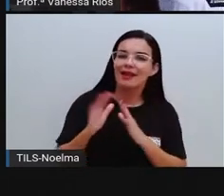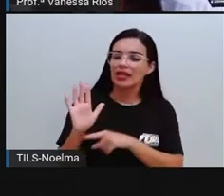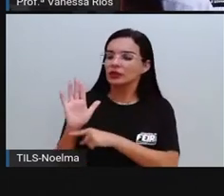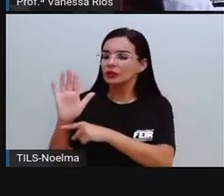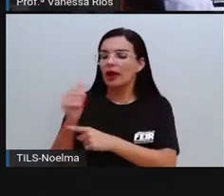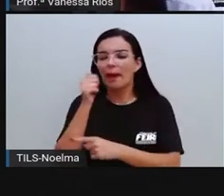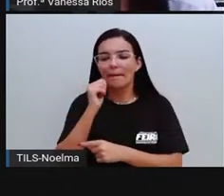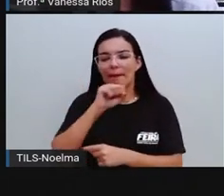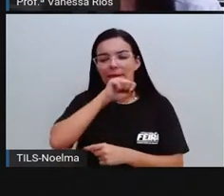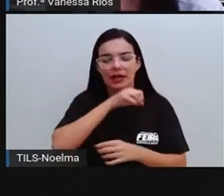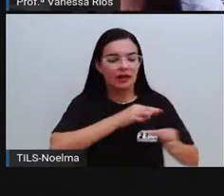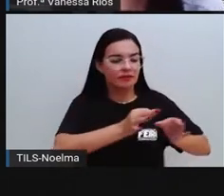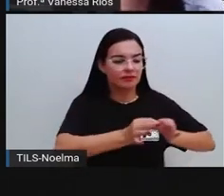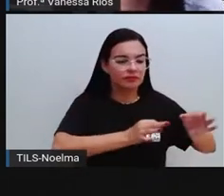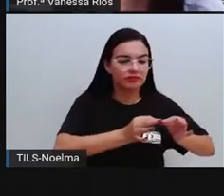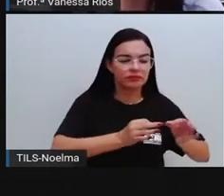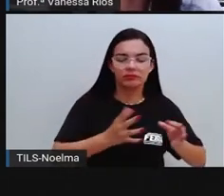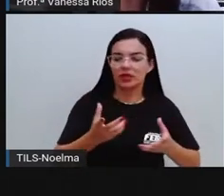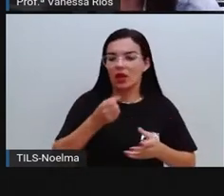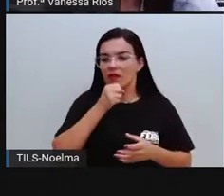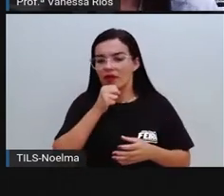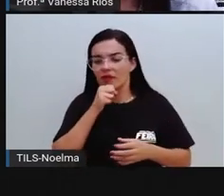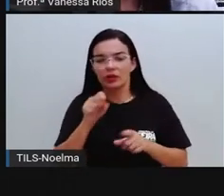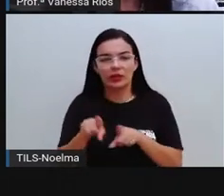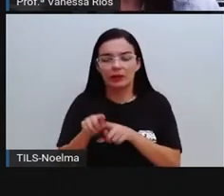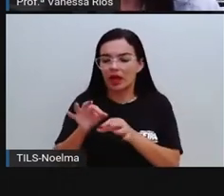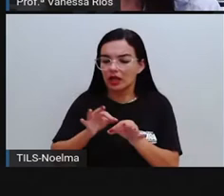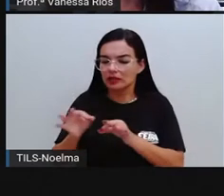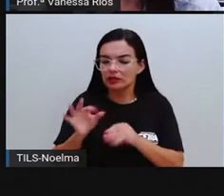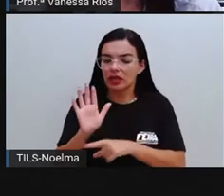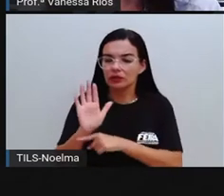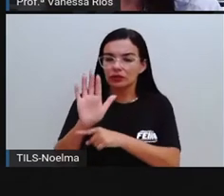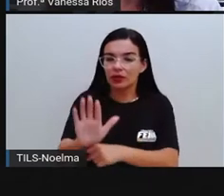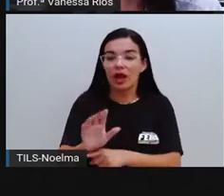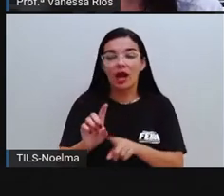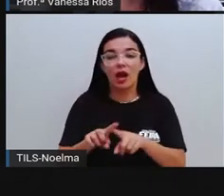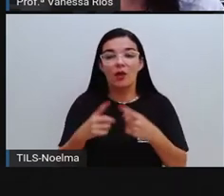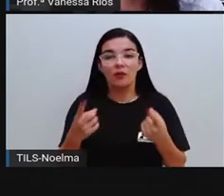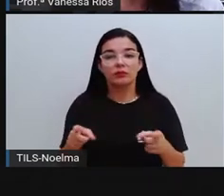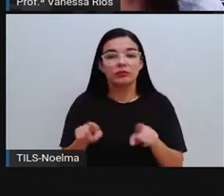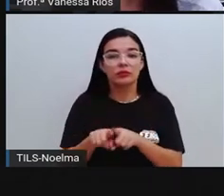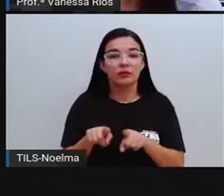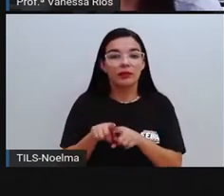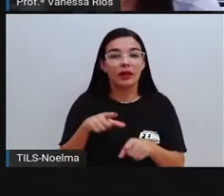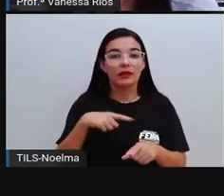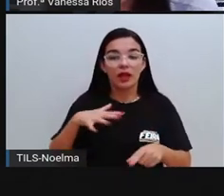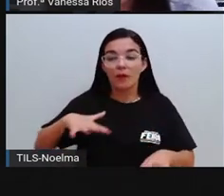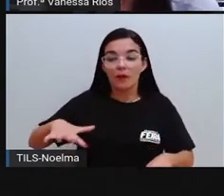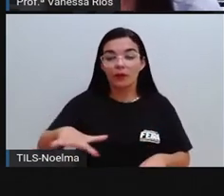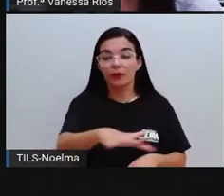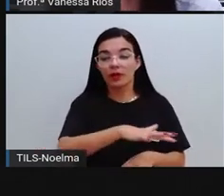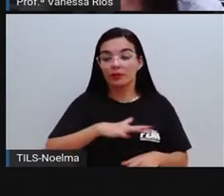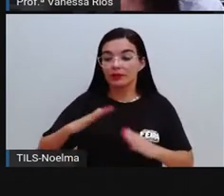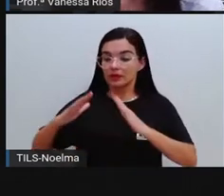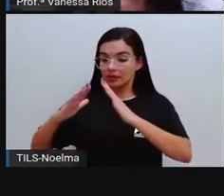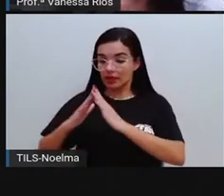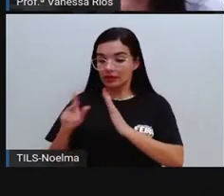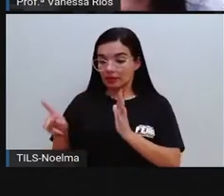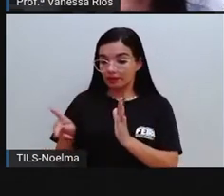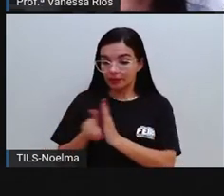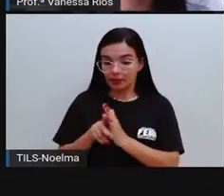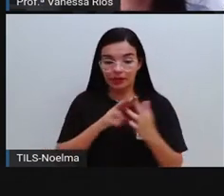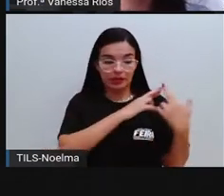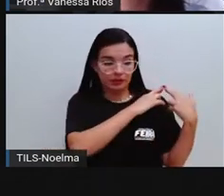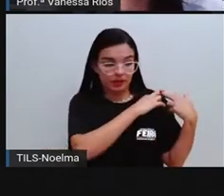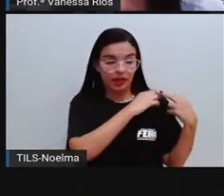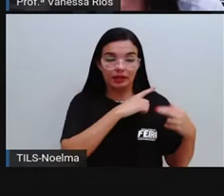ajudar a mãe em alguma tarefa, ou a avó, e tem algum compromisso relacionado ao ambiente da casa, mas também tem aí os